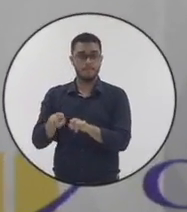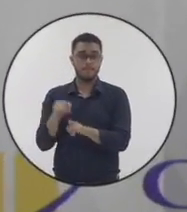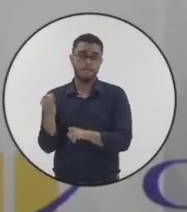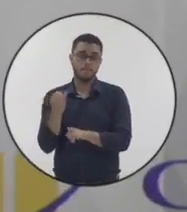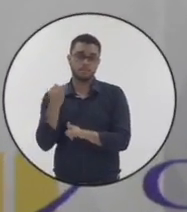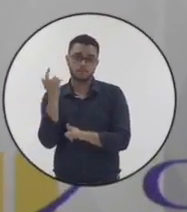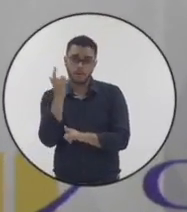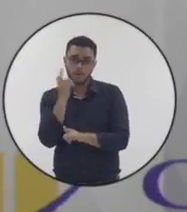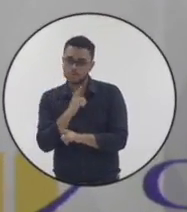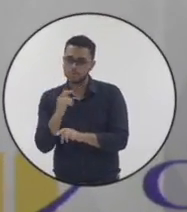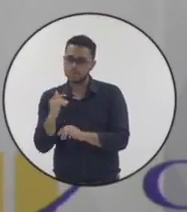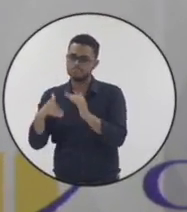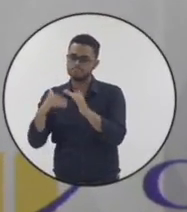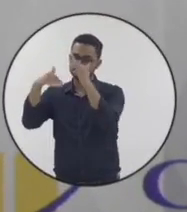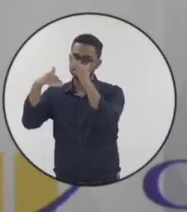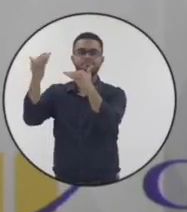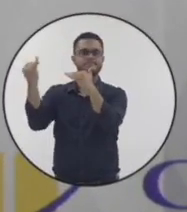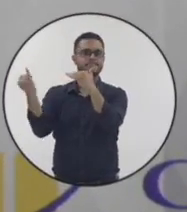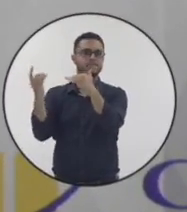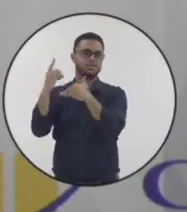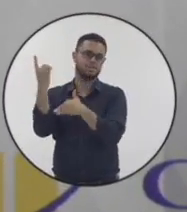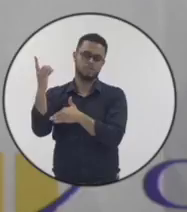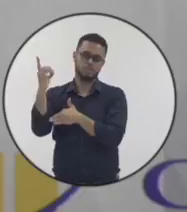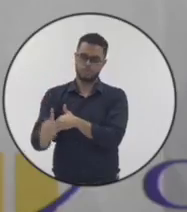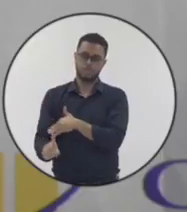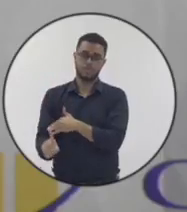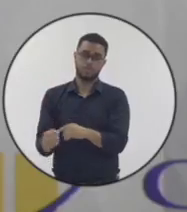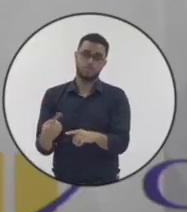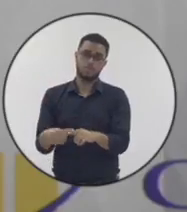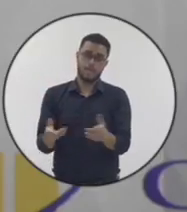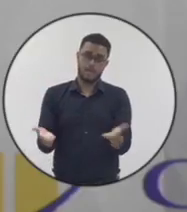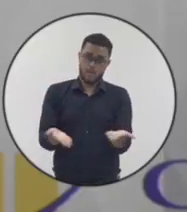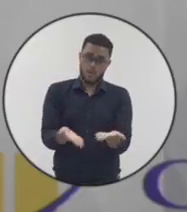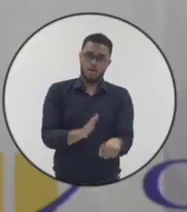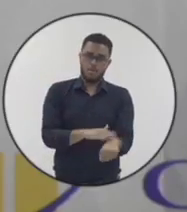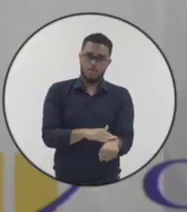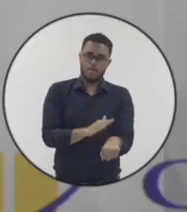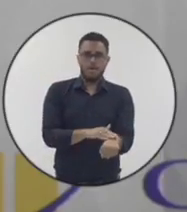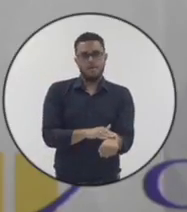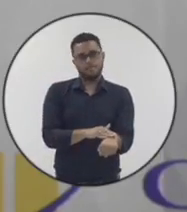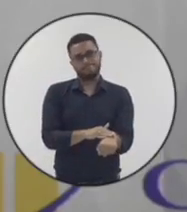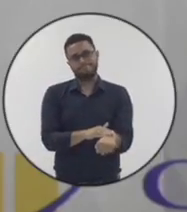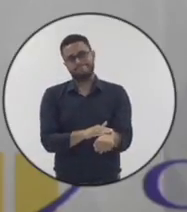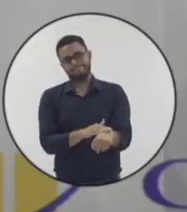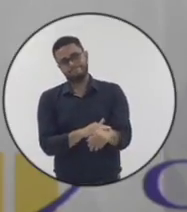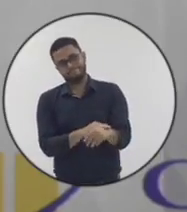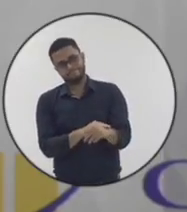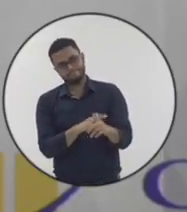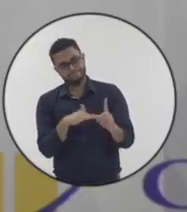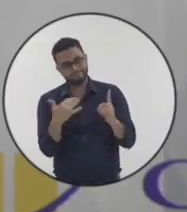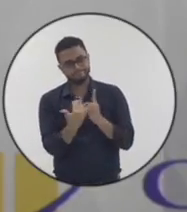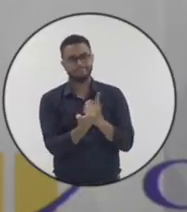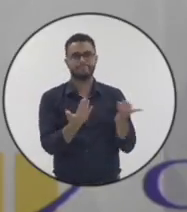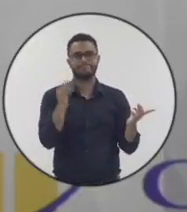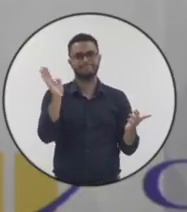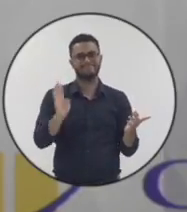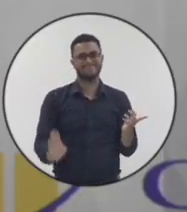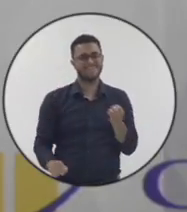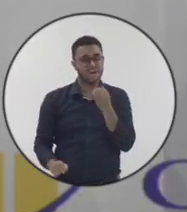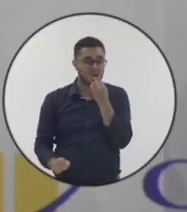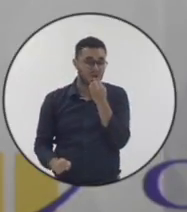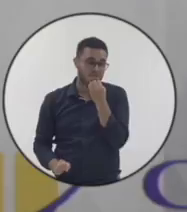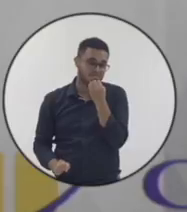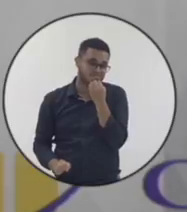Direitos. Estamos num momento da contemporaneidade brasileira com tão poucas boas notícias